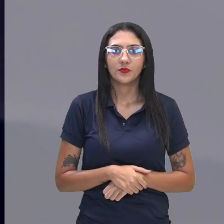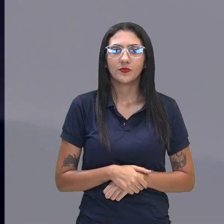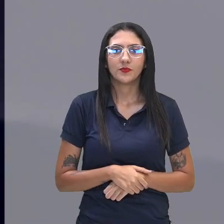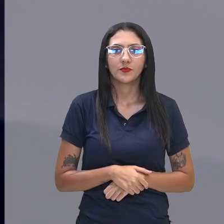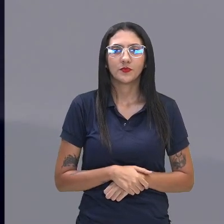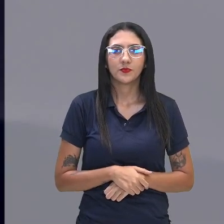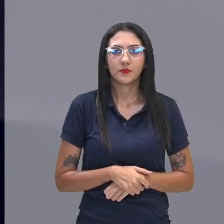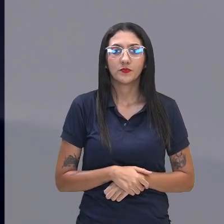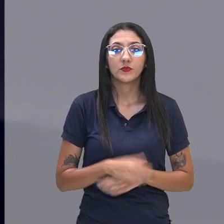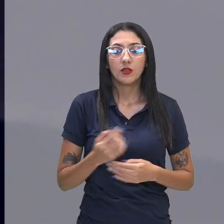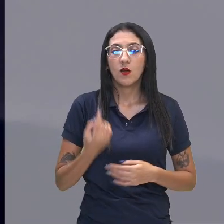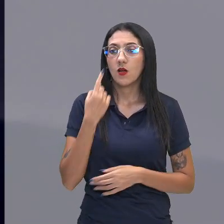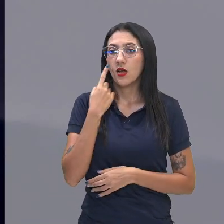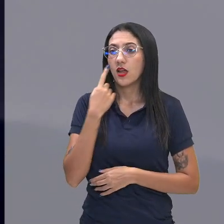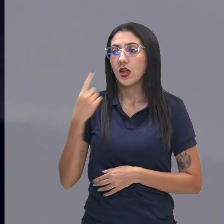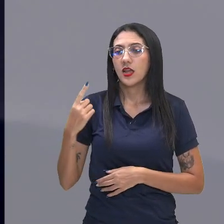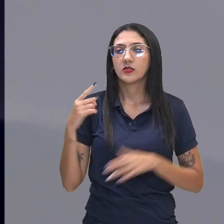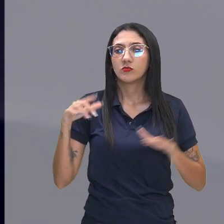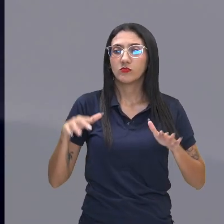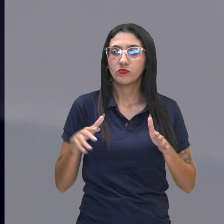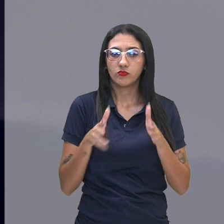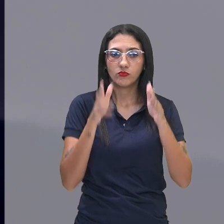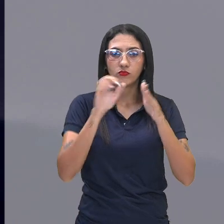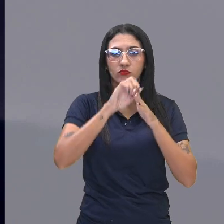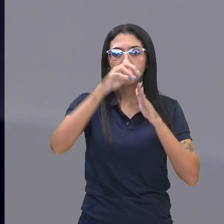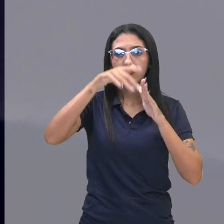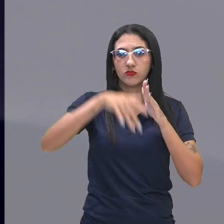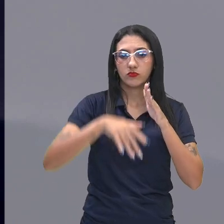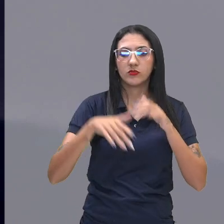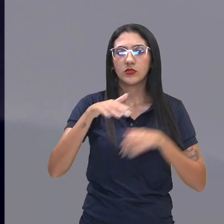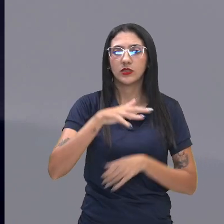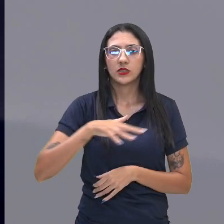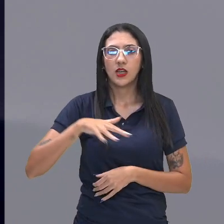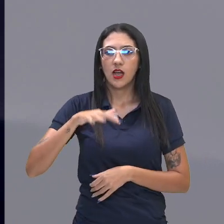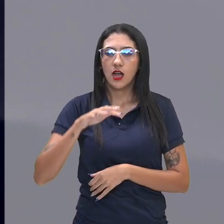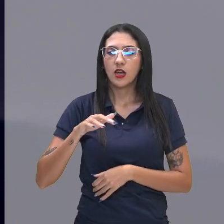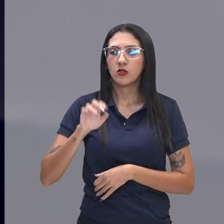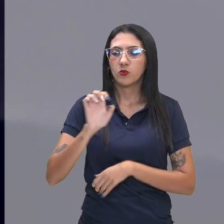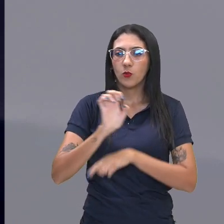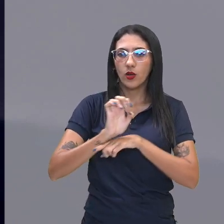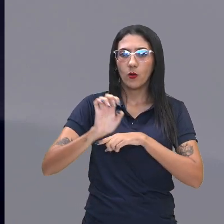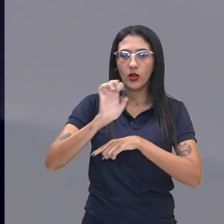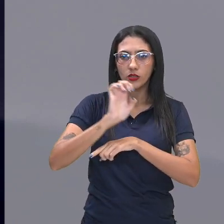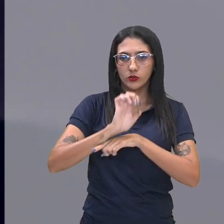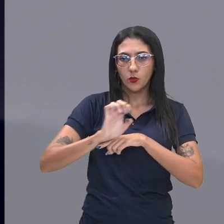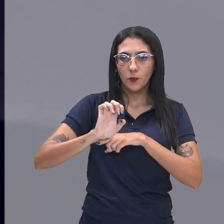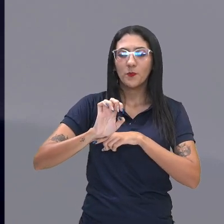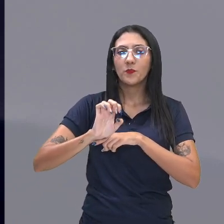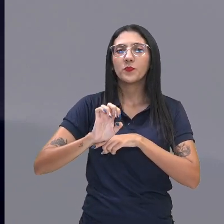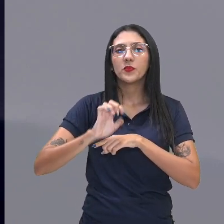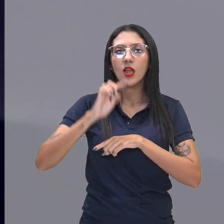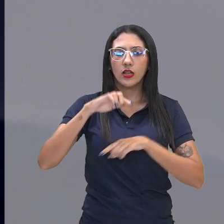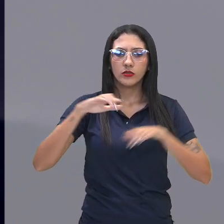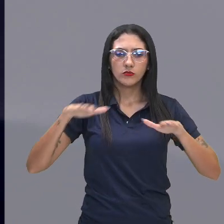O Tungurahua está localizado na região central do Equador e o seu topo